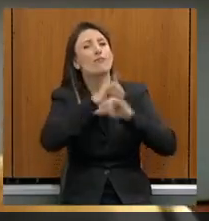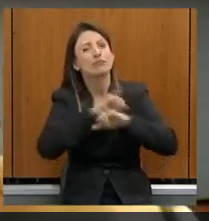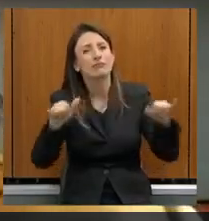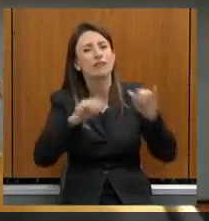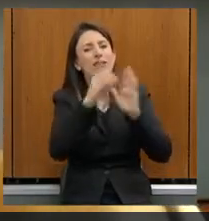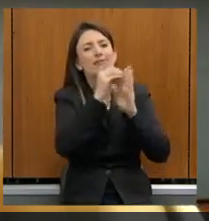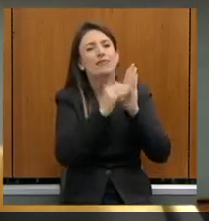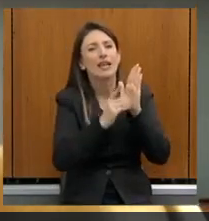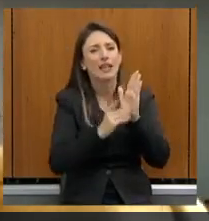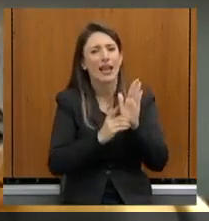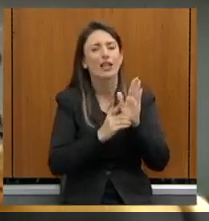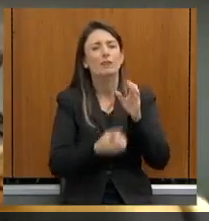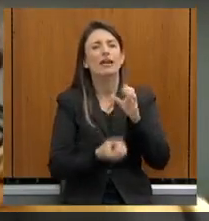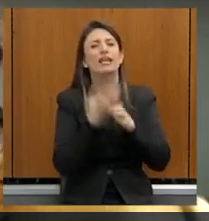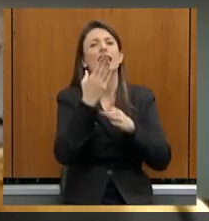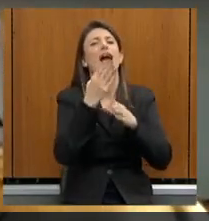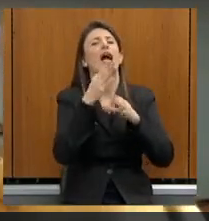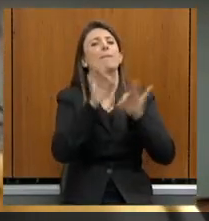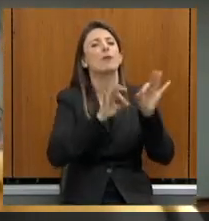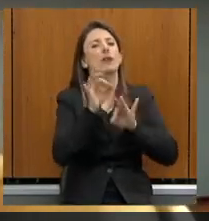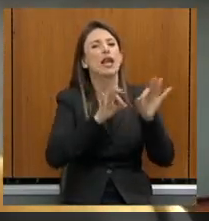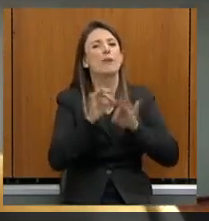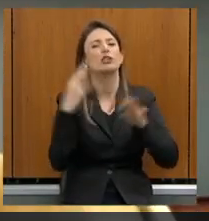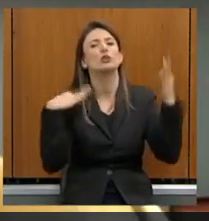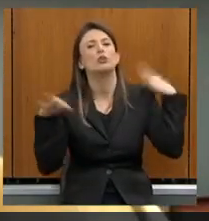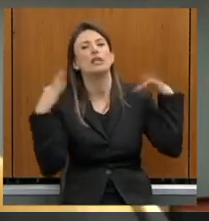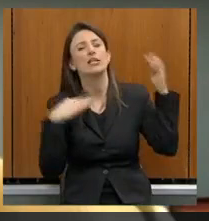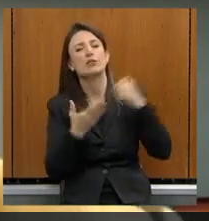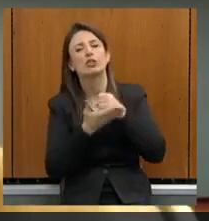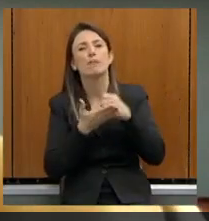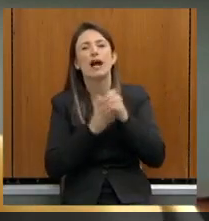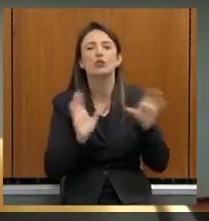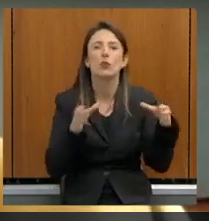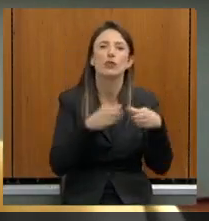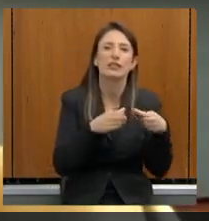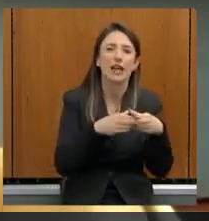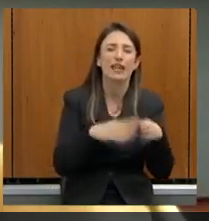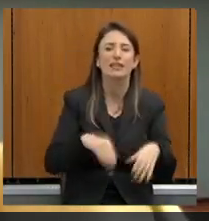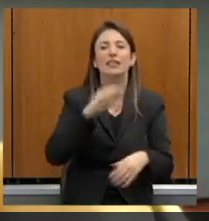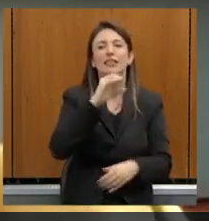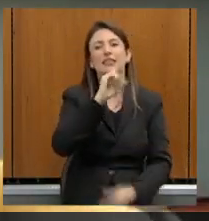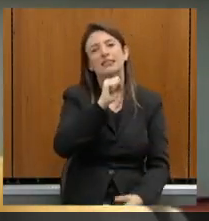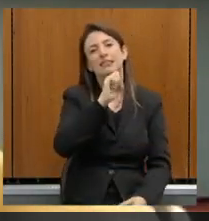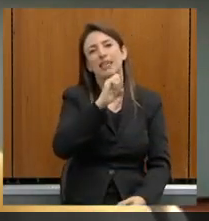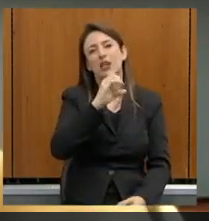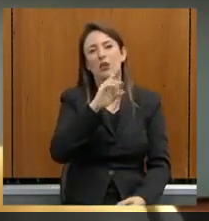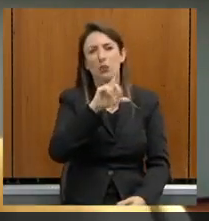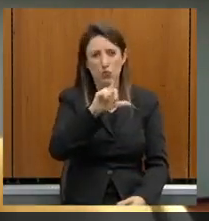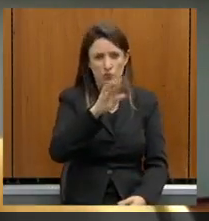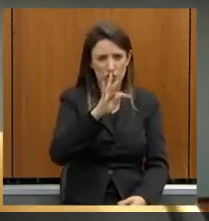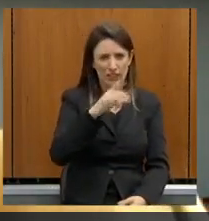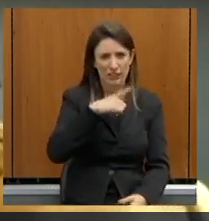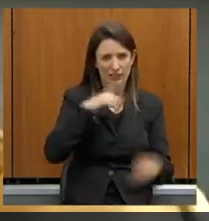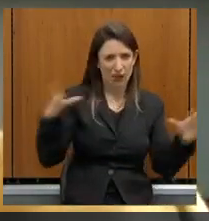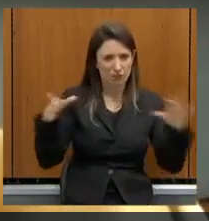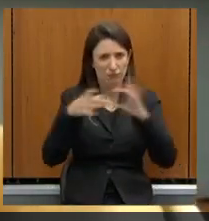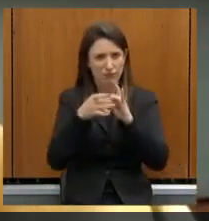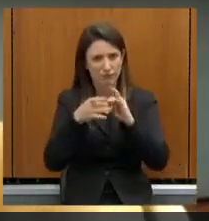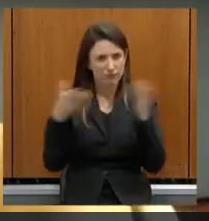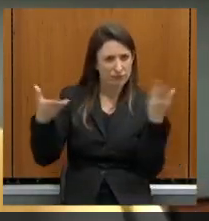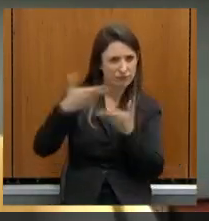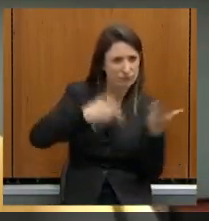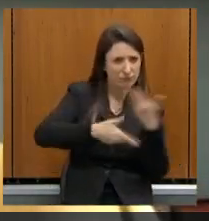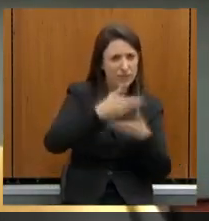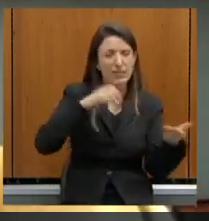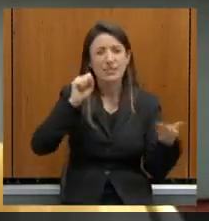estadual de turismo de base comunitária e se a Secult está dialogando com a CEPLAG para a inclusão desse programa